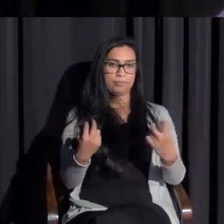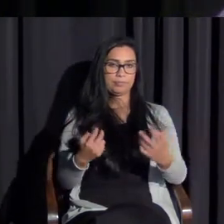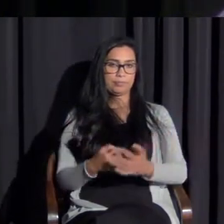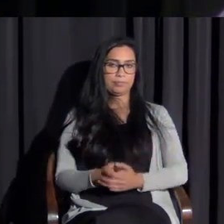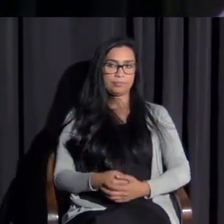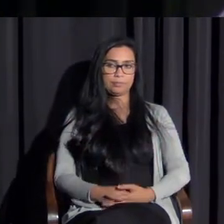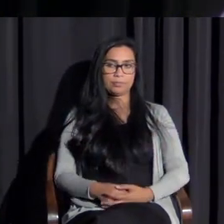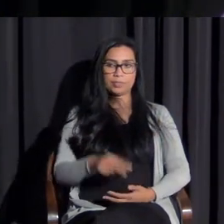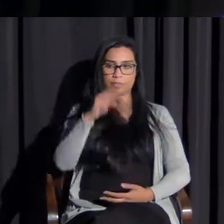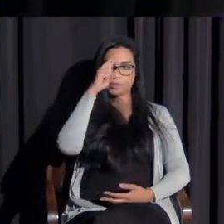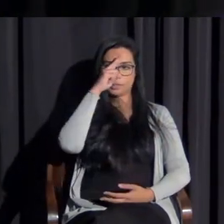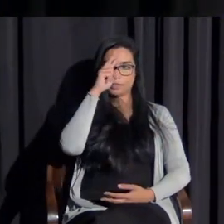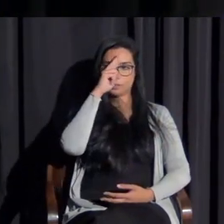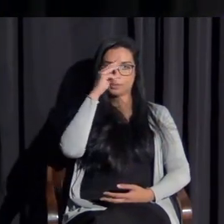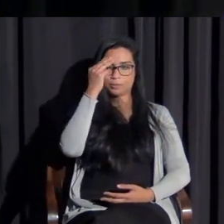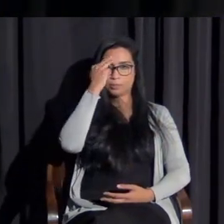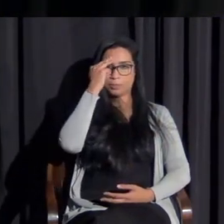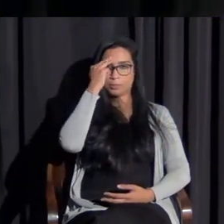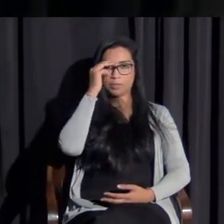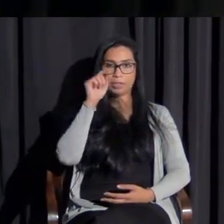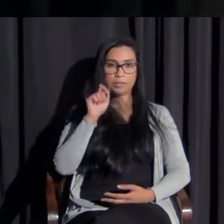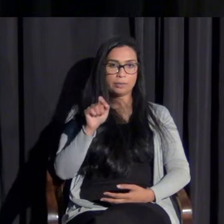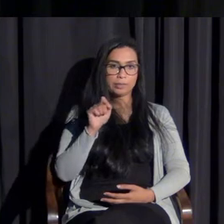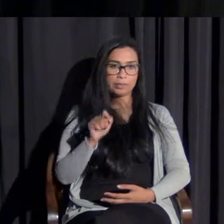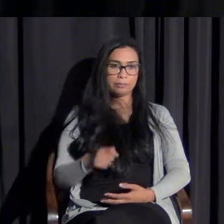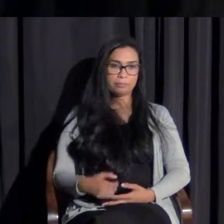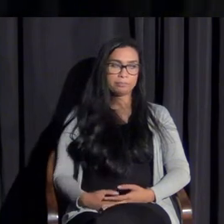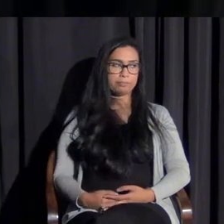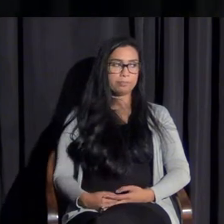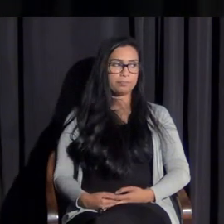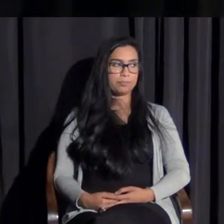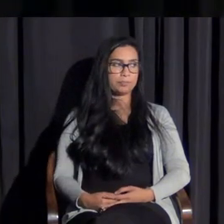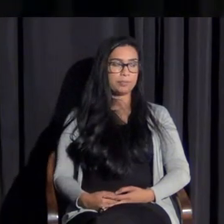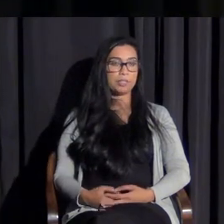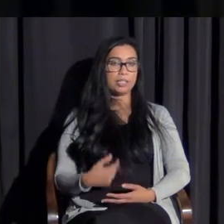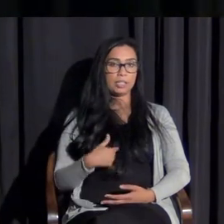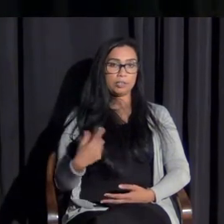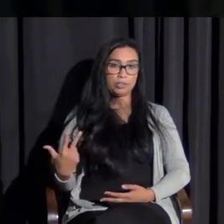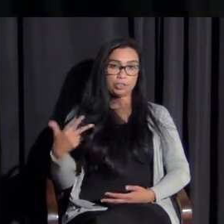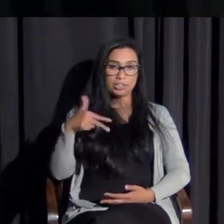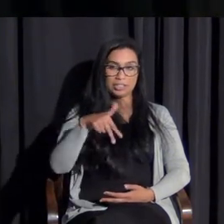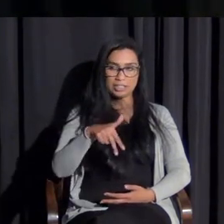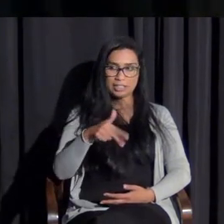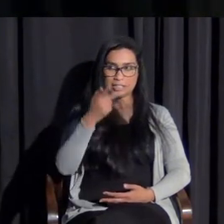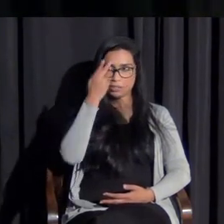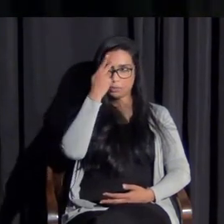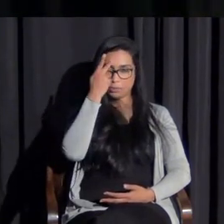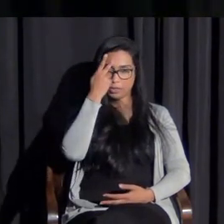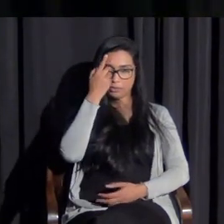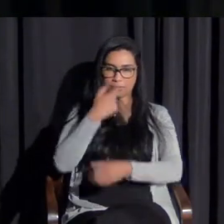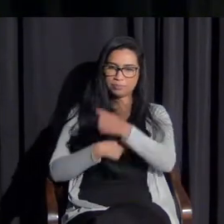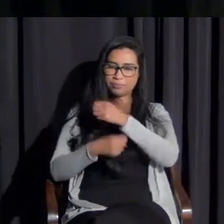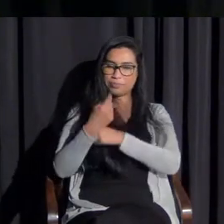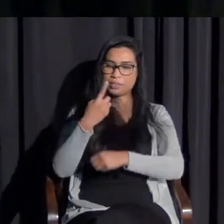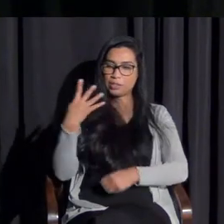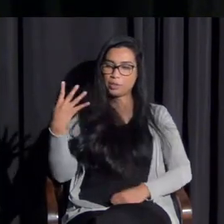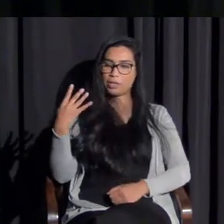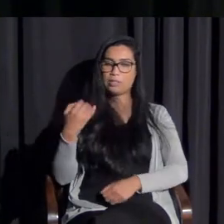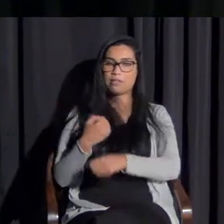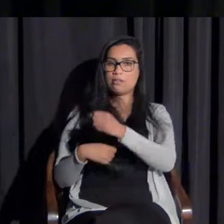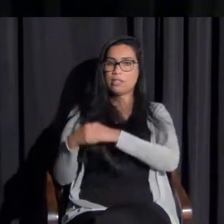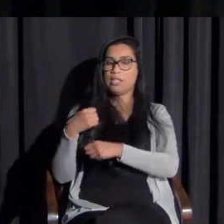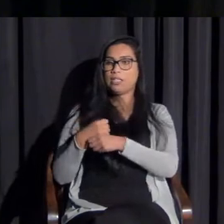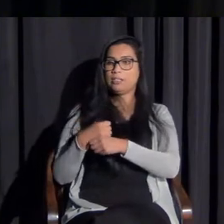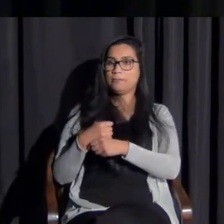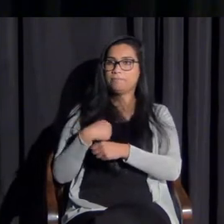da memória quando eu cheguei na supervisão de formação. Assim que eu cheguei em São Paulo, há 14 anos atrás, eu me deparei com as questões de